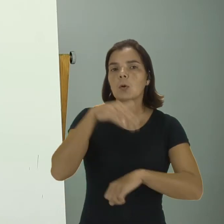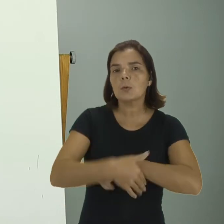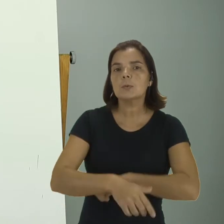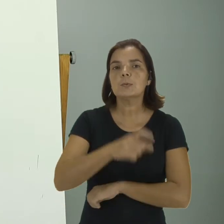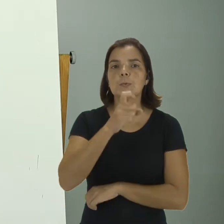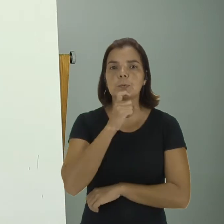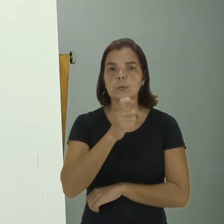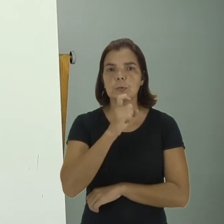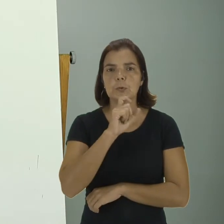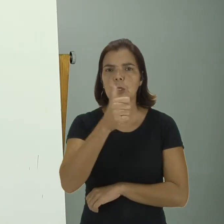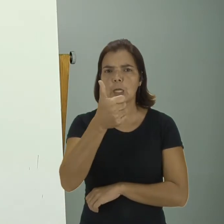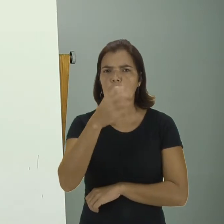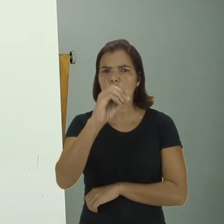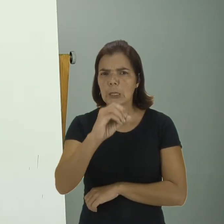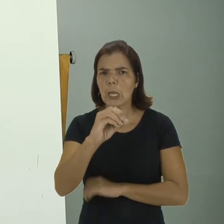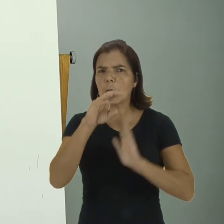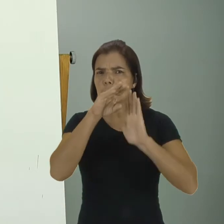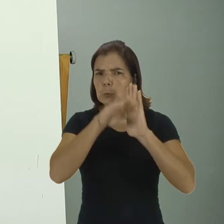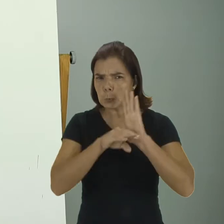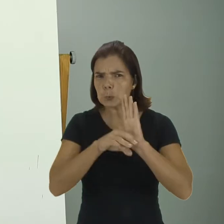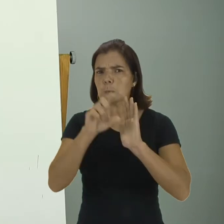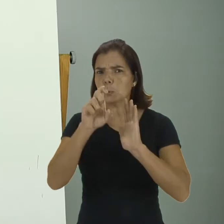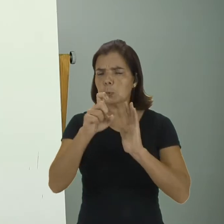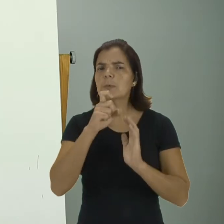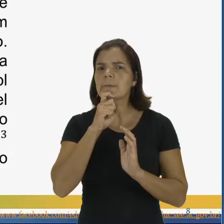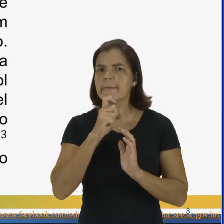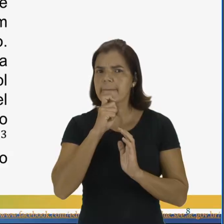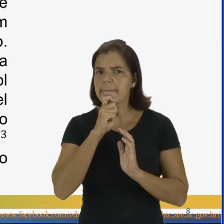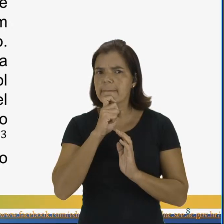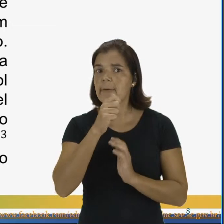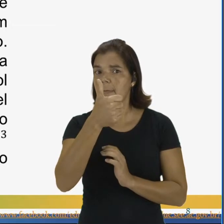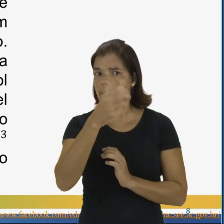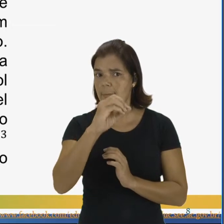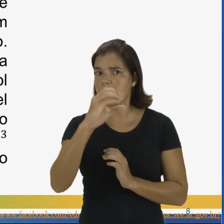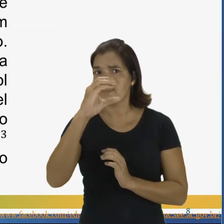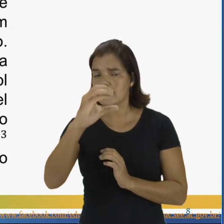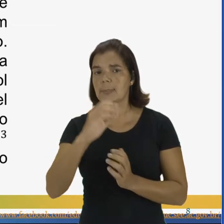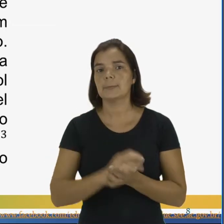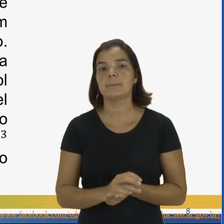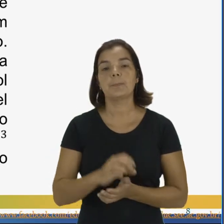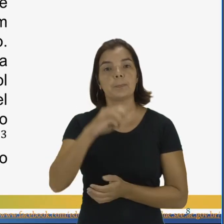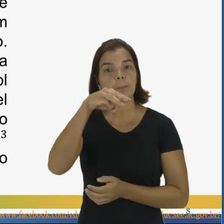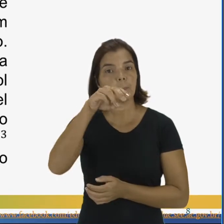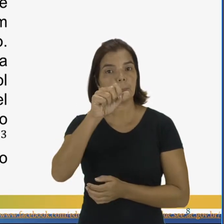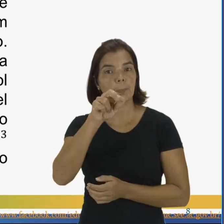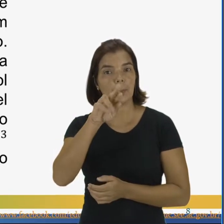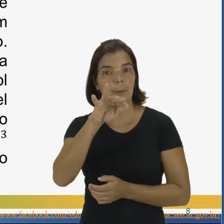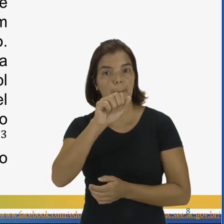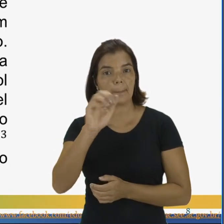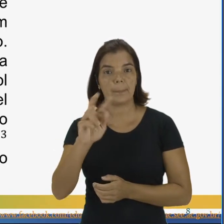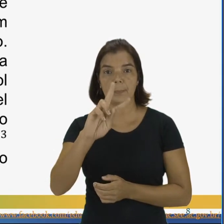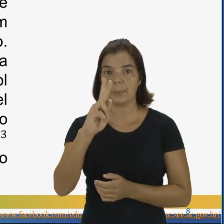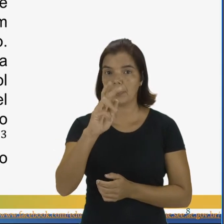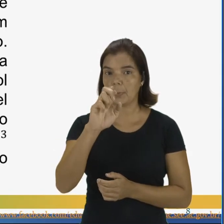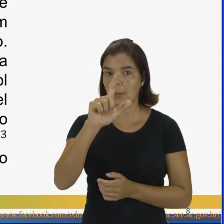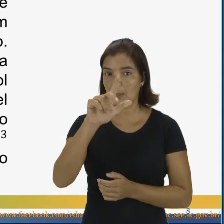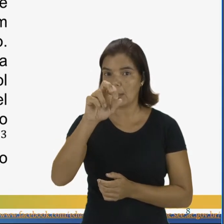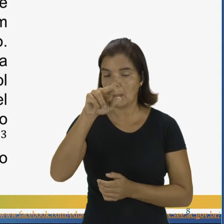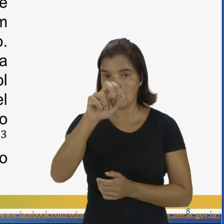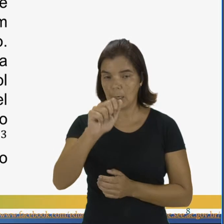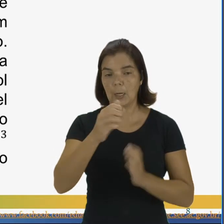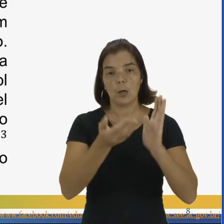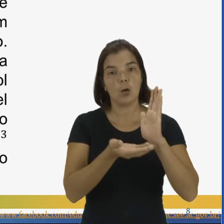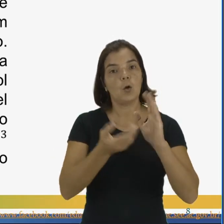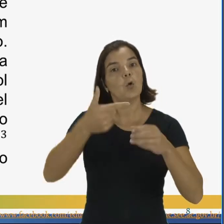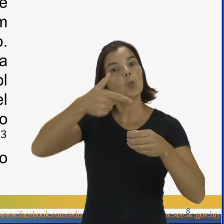fria, 10 graus Celsius, note a temperatura. Maria Helena preencheu totalmente com álcool o